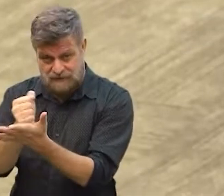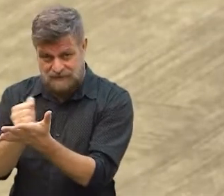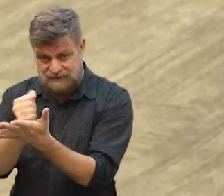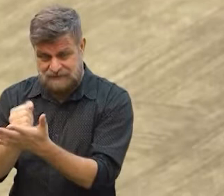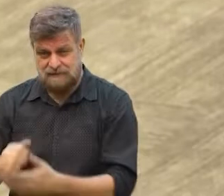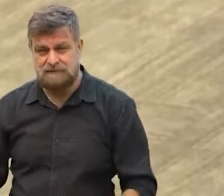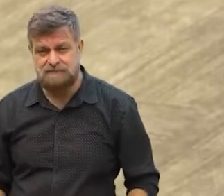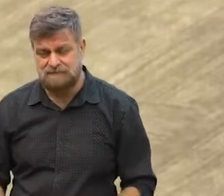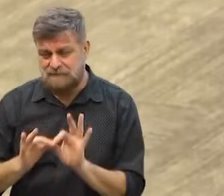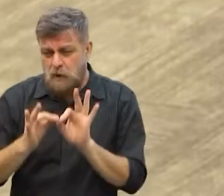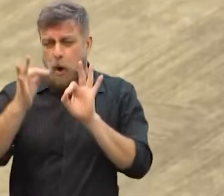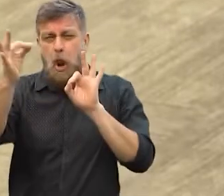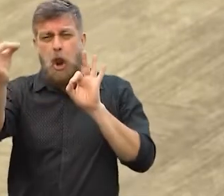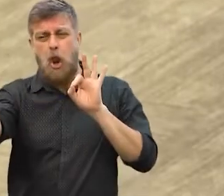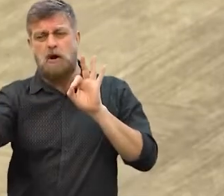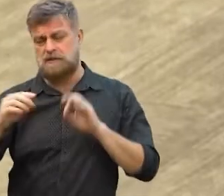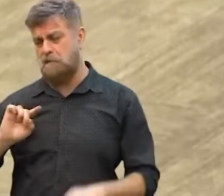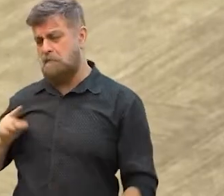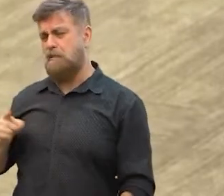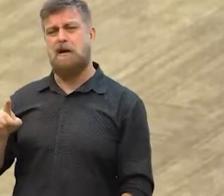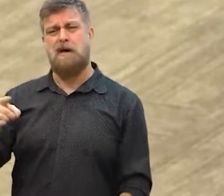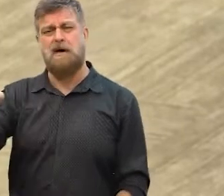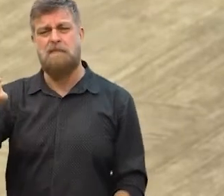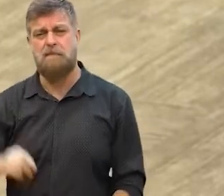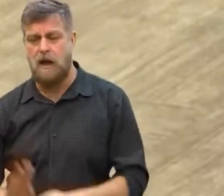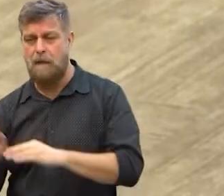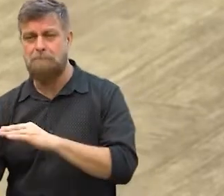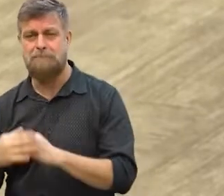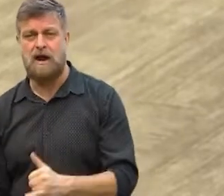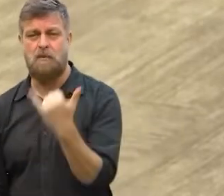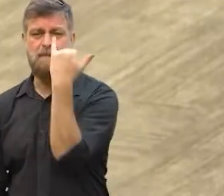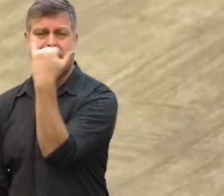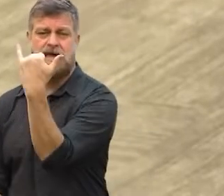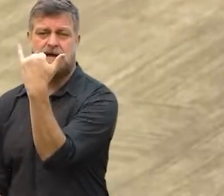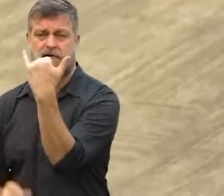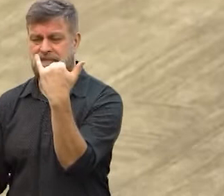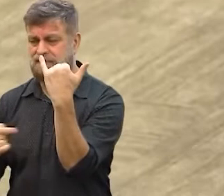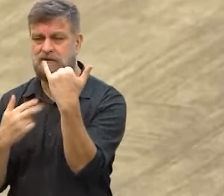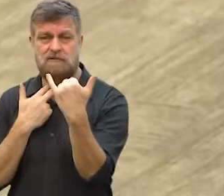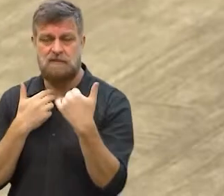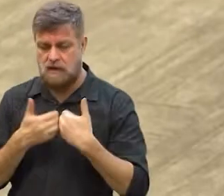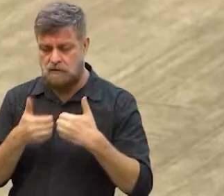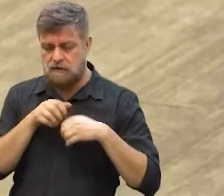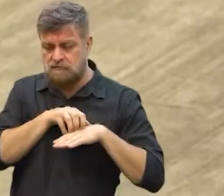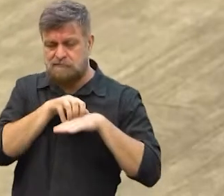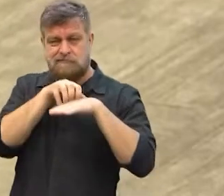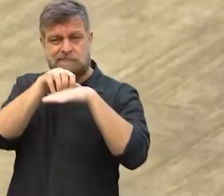de saúde ali do Parque da Figueira, lá na Vila IP. Não tem condições. Primeiro que não tem ônibus que saia do Nova Europa, Parque da